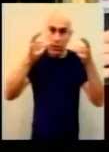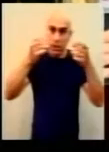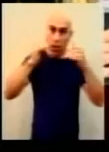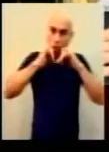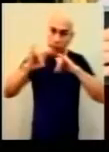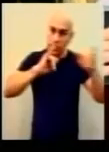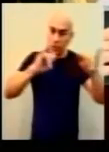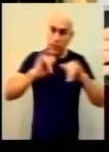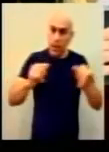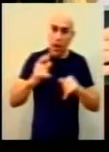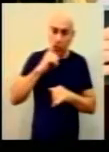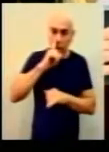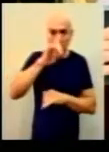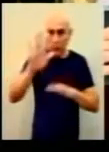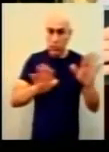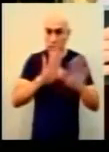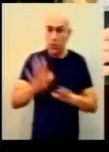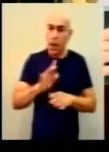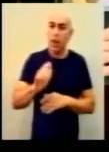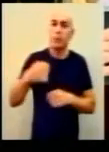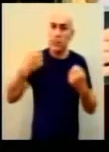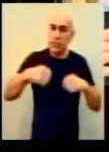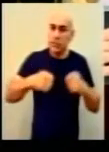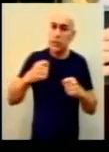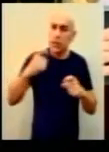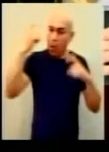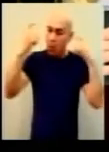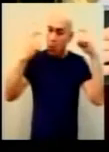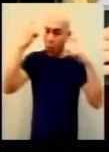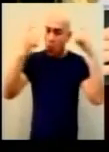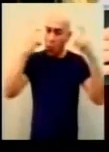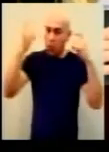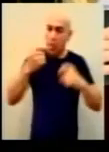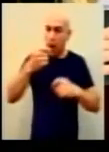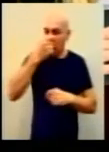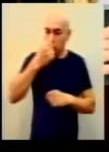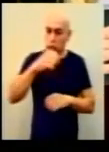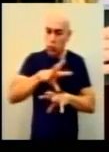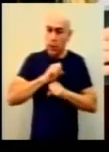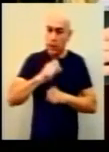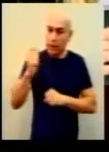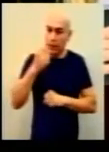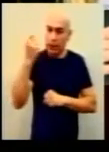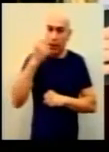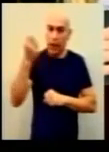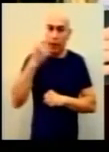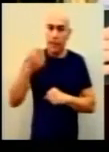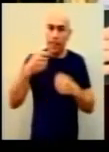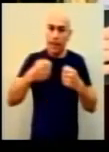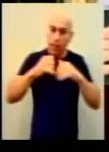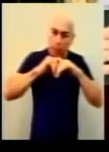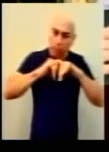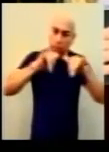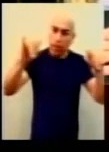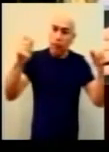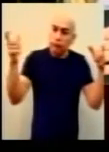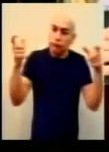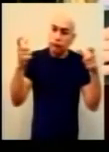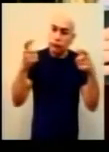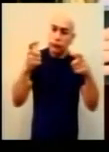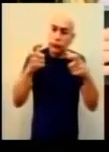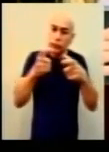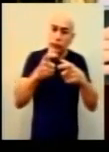gravidade da doença, que devemos todos nos preocupar, sim, e que façamos tudo para realmente reduzir essa